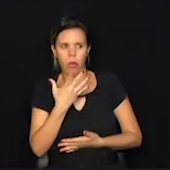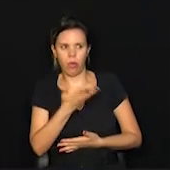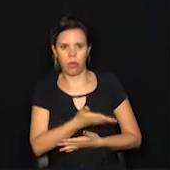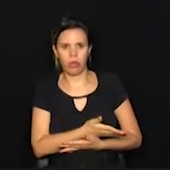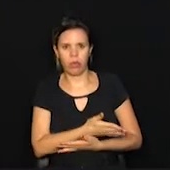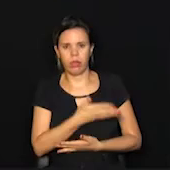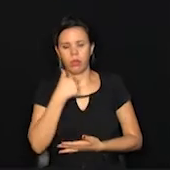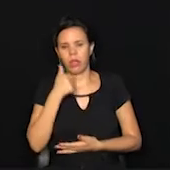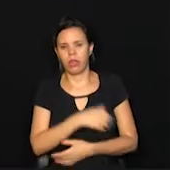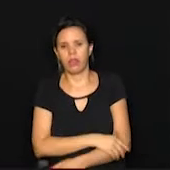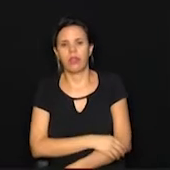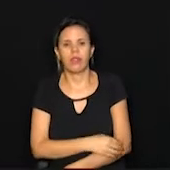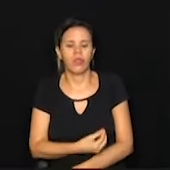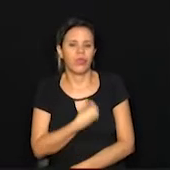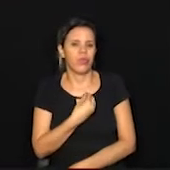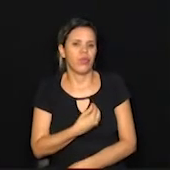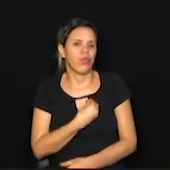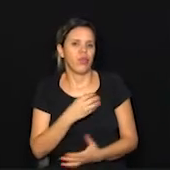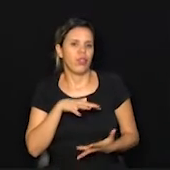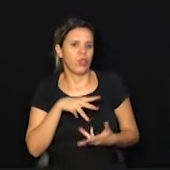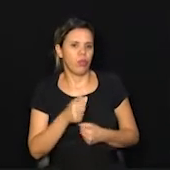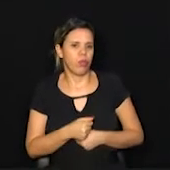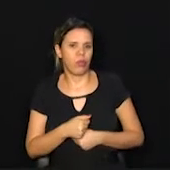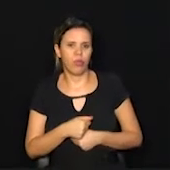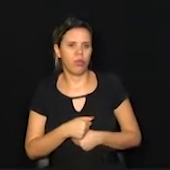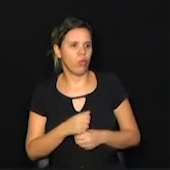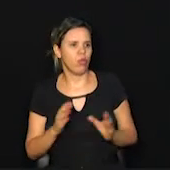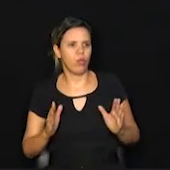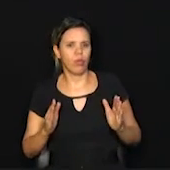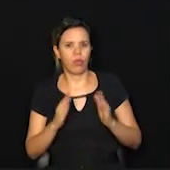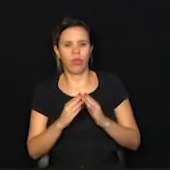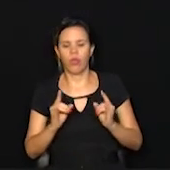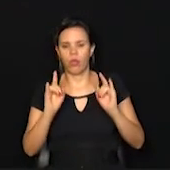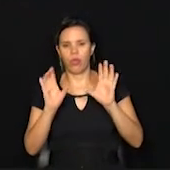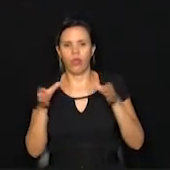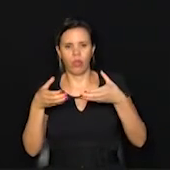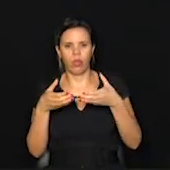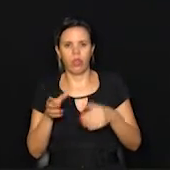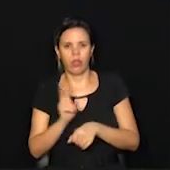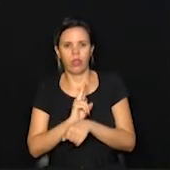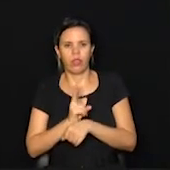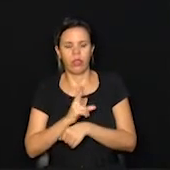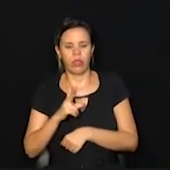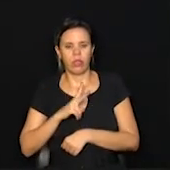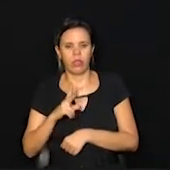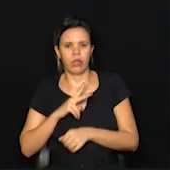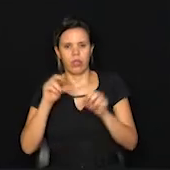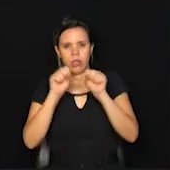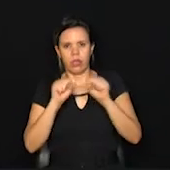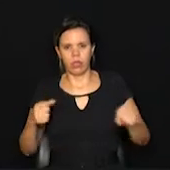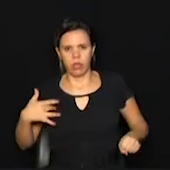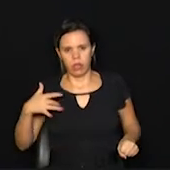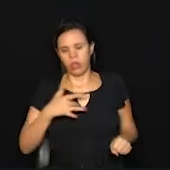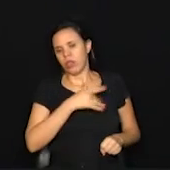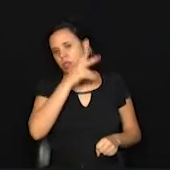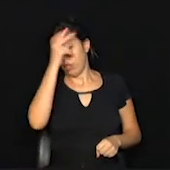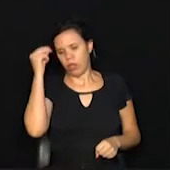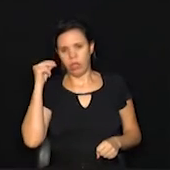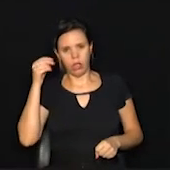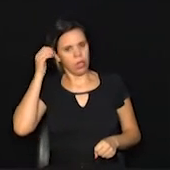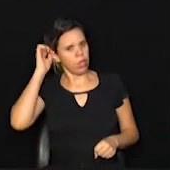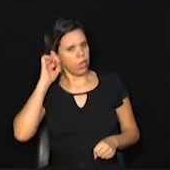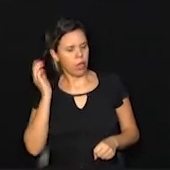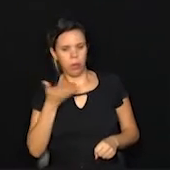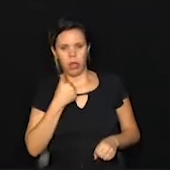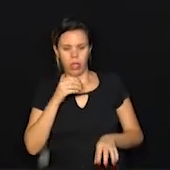é melhor viver num mundo que não precisa ser um condomínio fechado com segurança privada É melhor ter Sistema de Saúde Público do cinema saúde